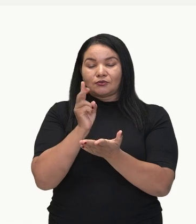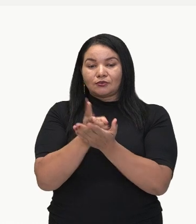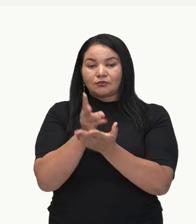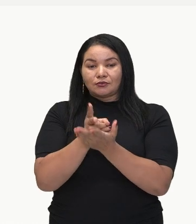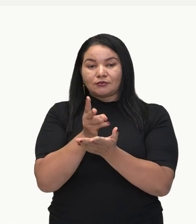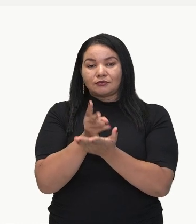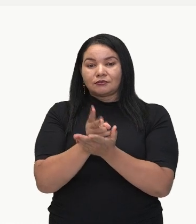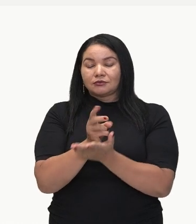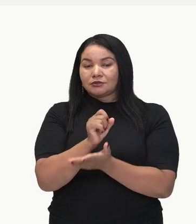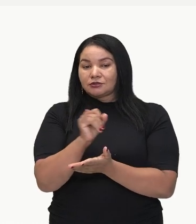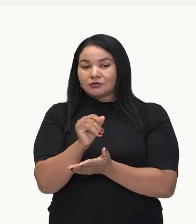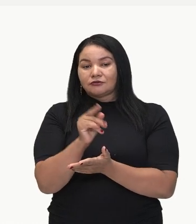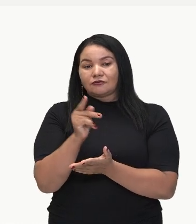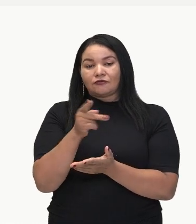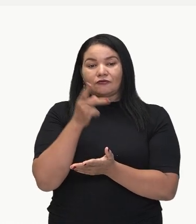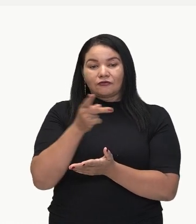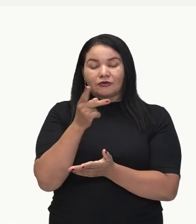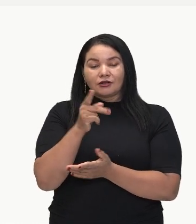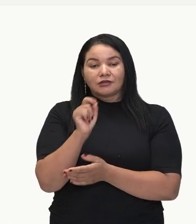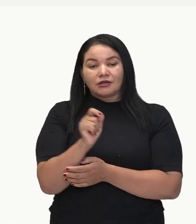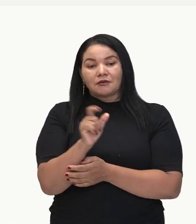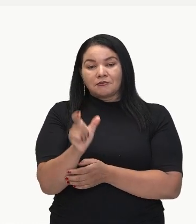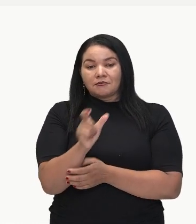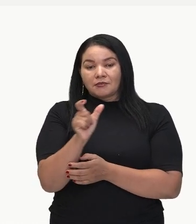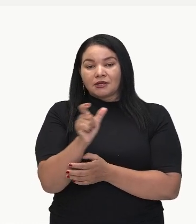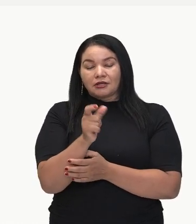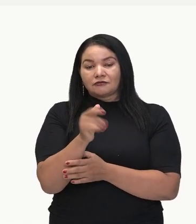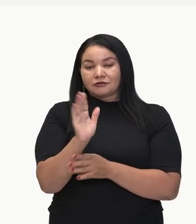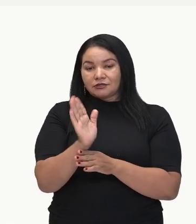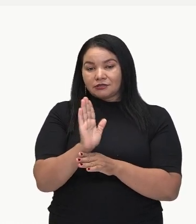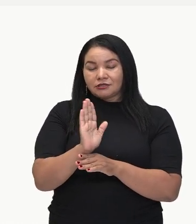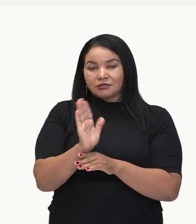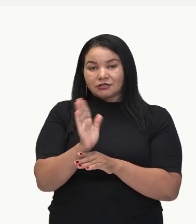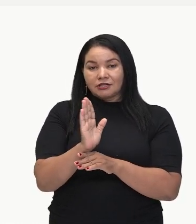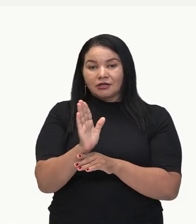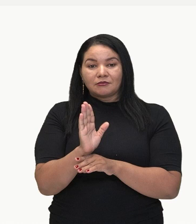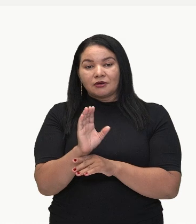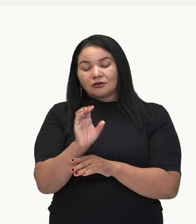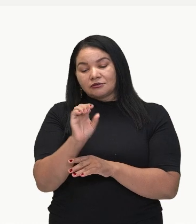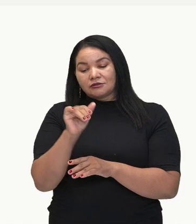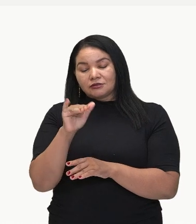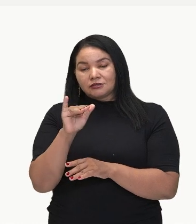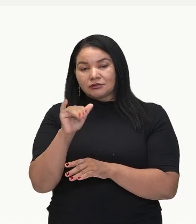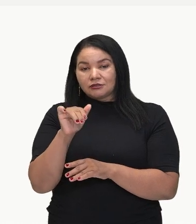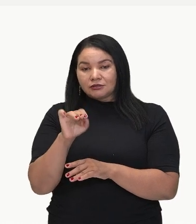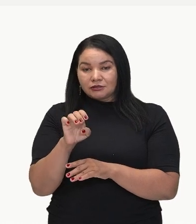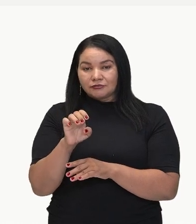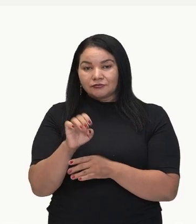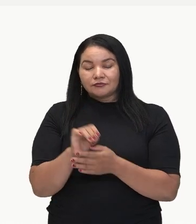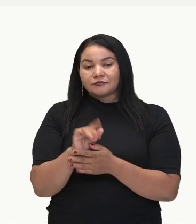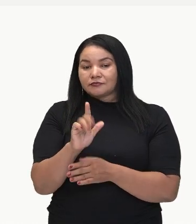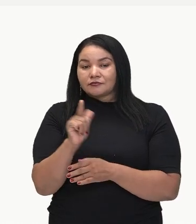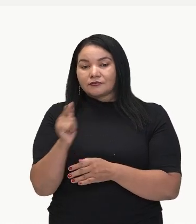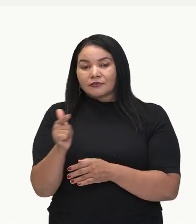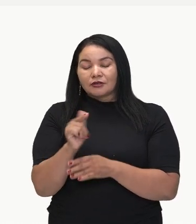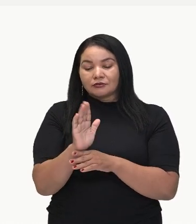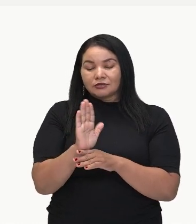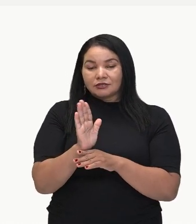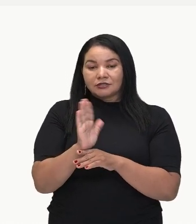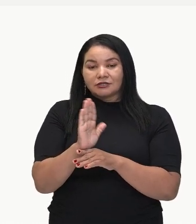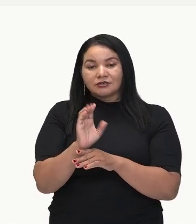falar cinematográfico, você já sabe que trata-se de cinema e de cine. Ou se eu falar cinema, é a mesma coisa